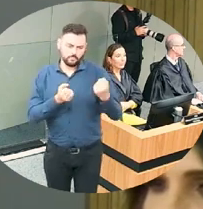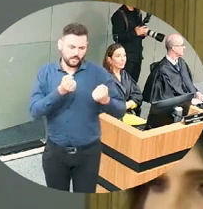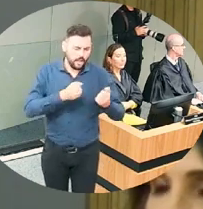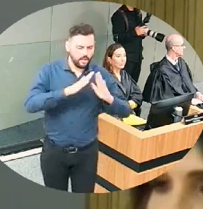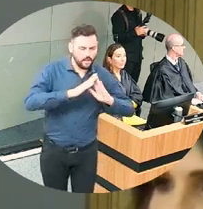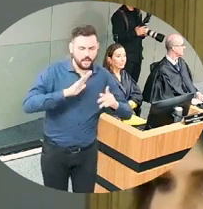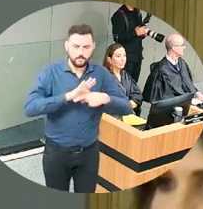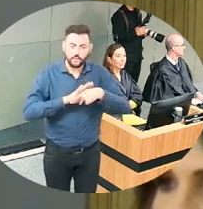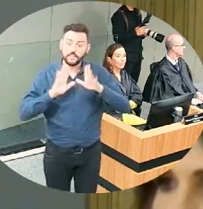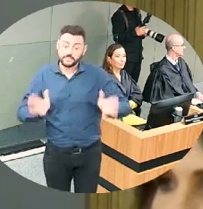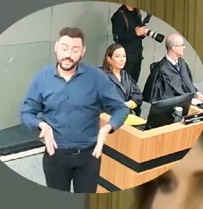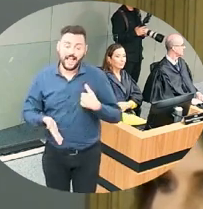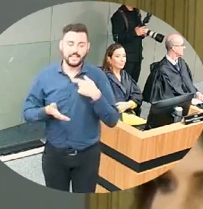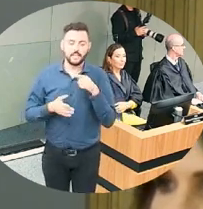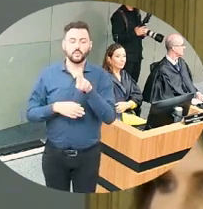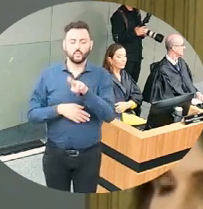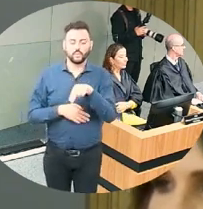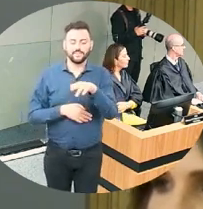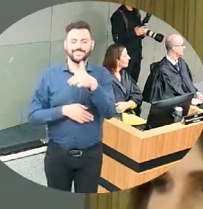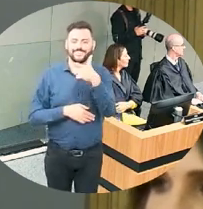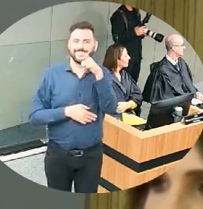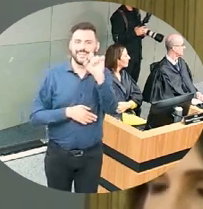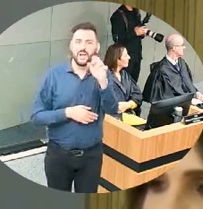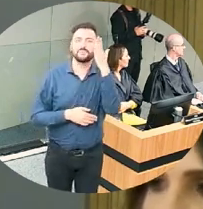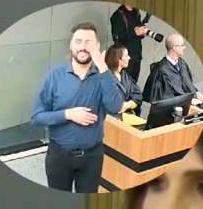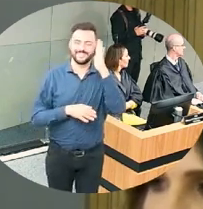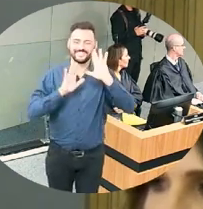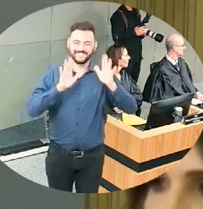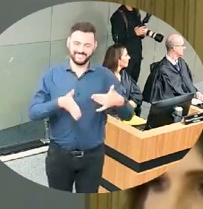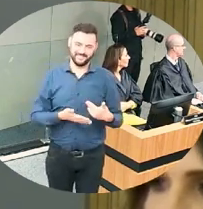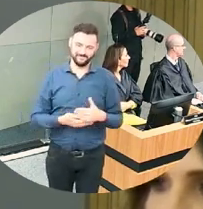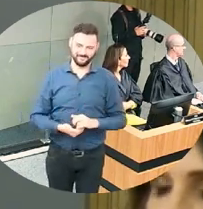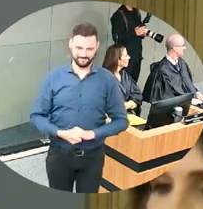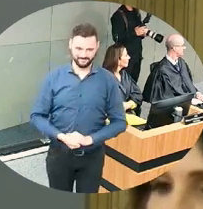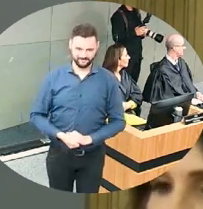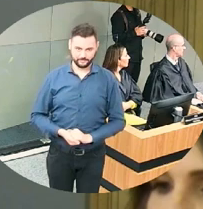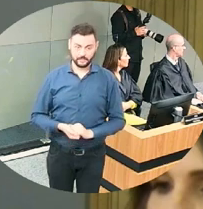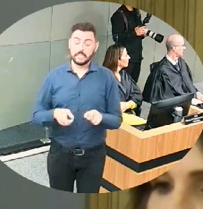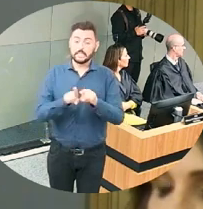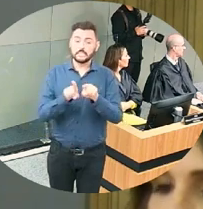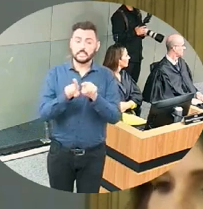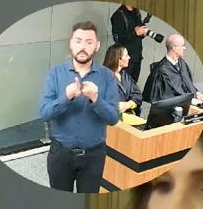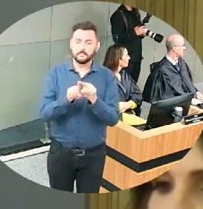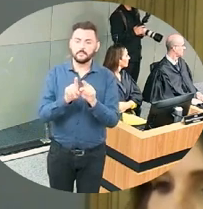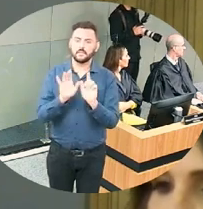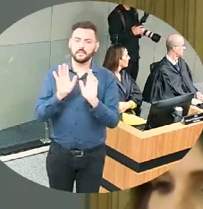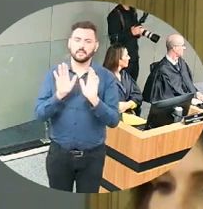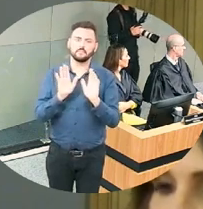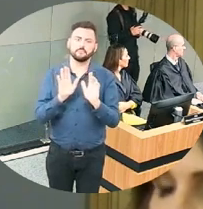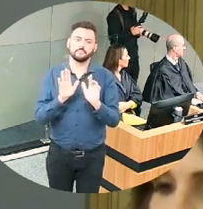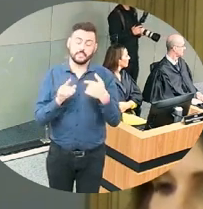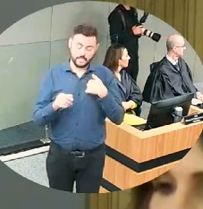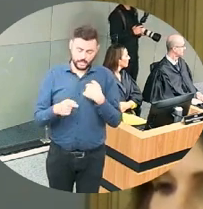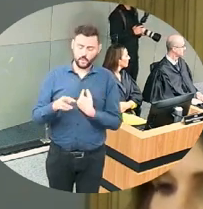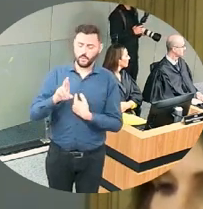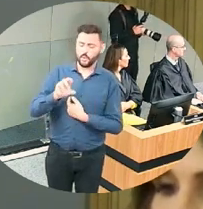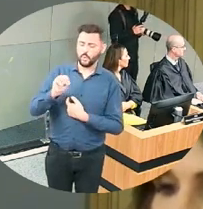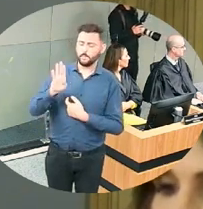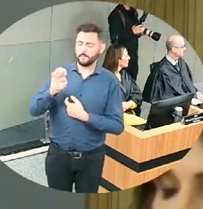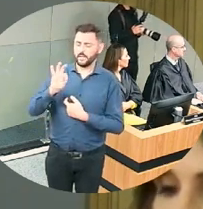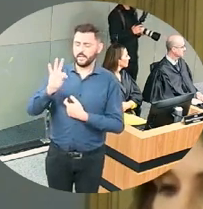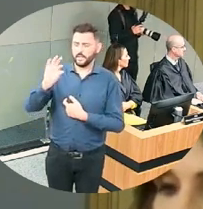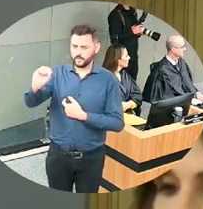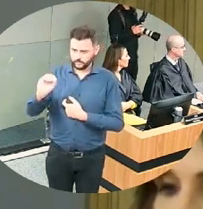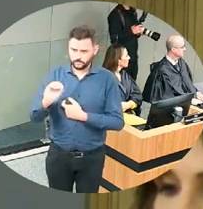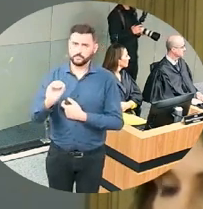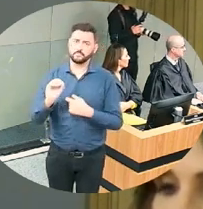número 87/2020 do Tribunal de Contas da união e para constar Eu Roberto Carlos de Almeida